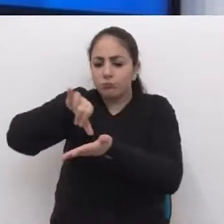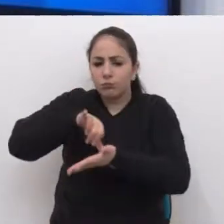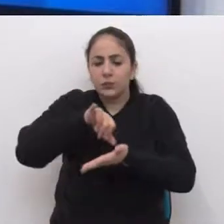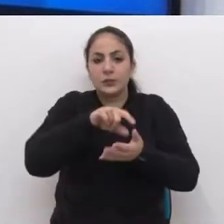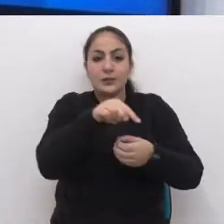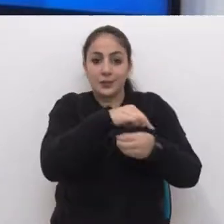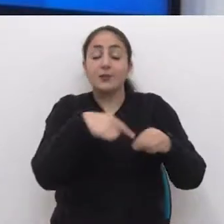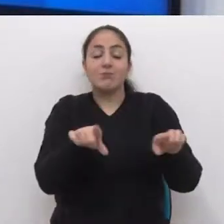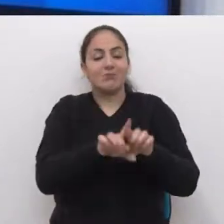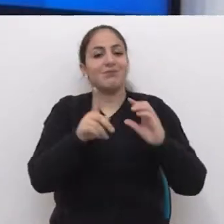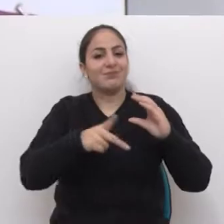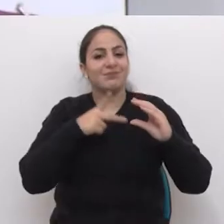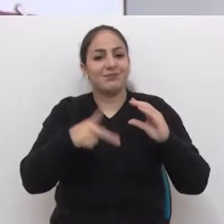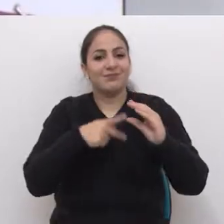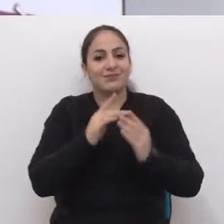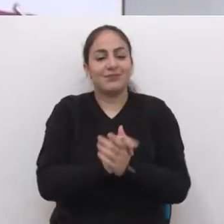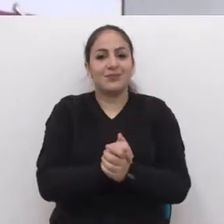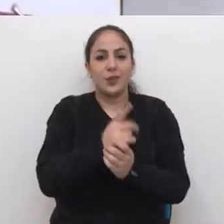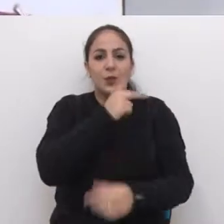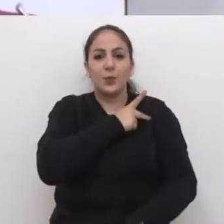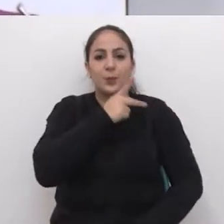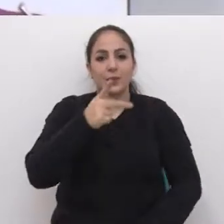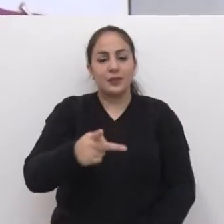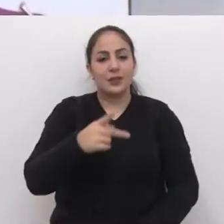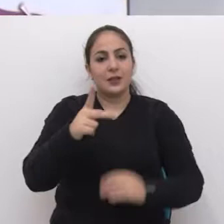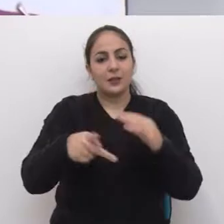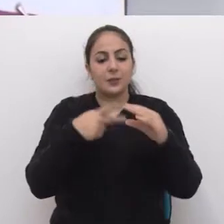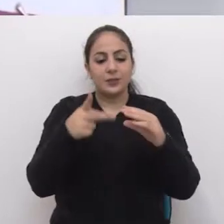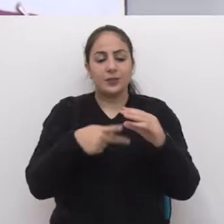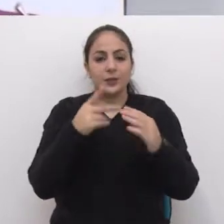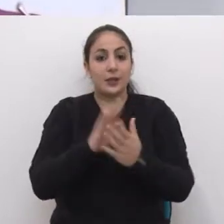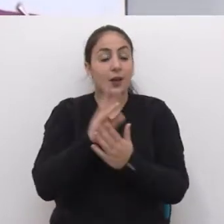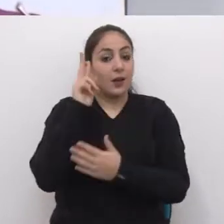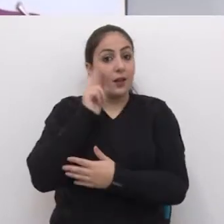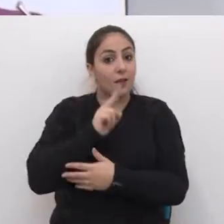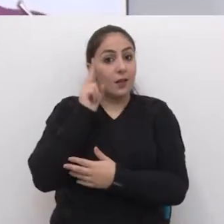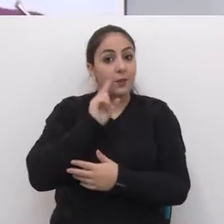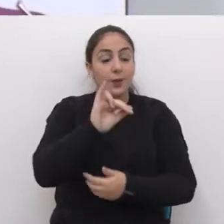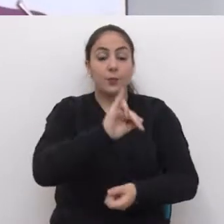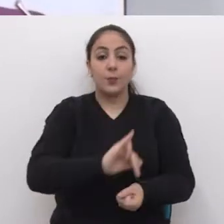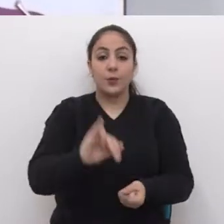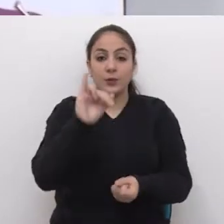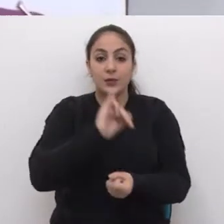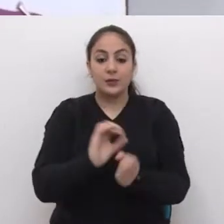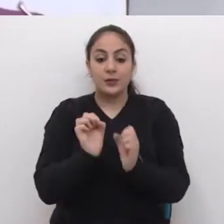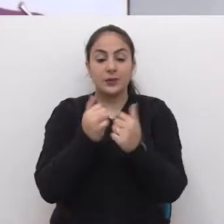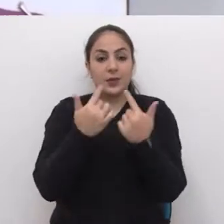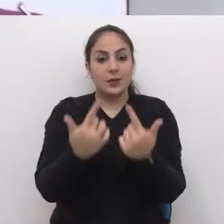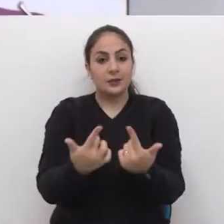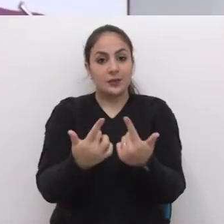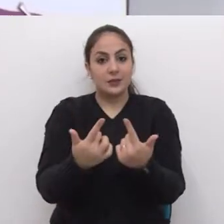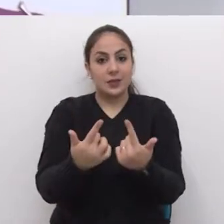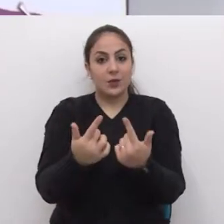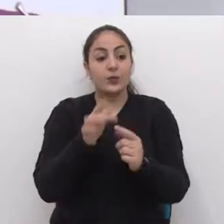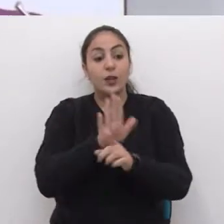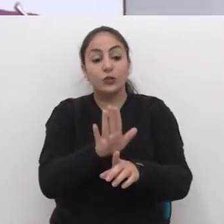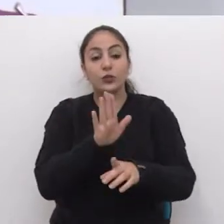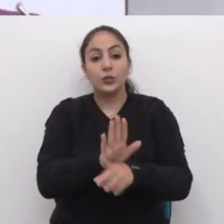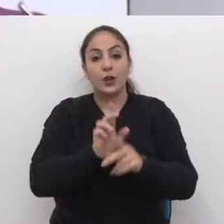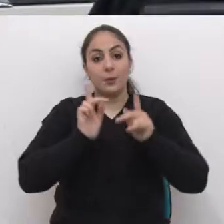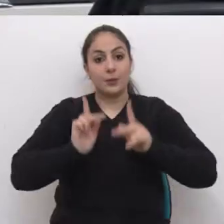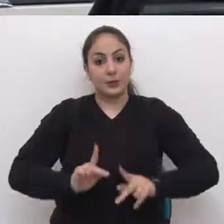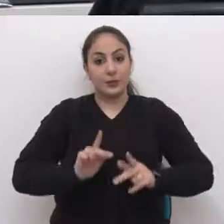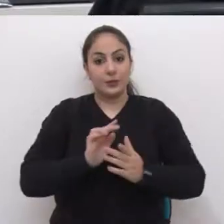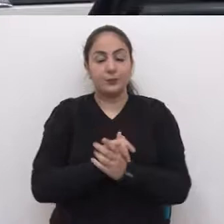a Câmara de Vereadores. O presidente do Legislativo lembra a importância do gesto de solidariedade com o